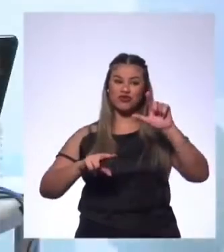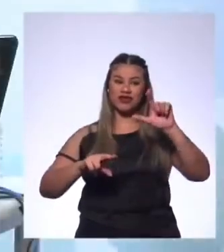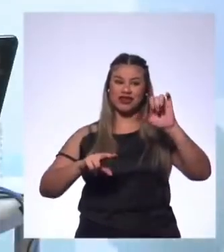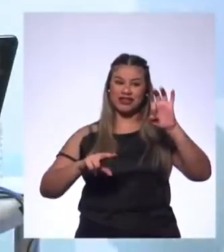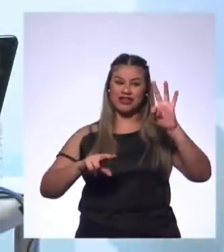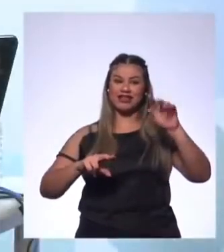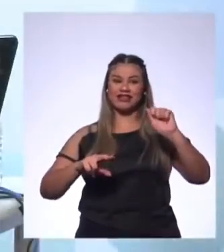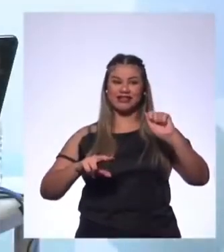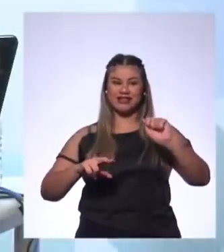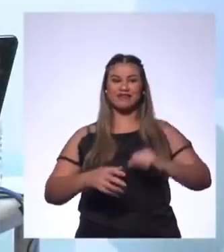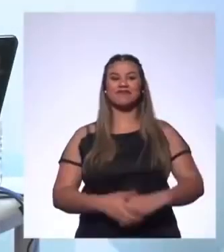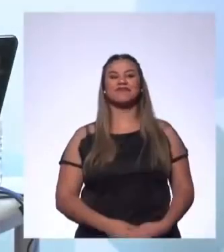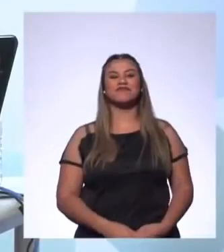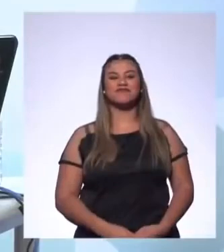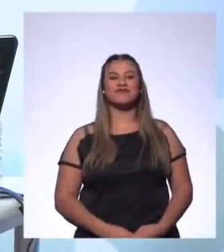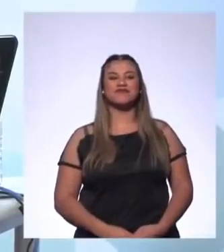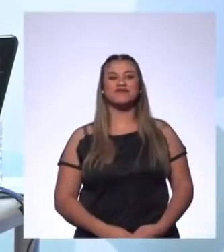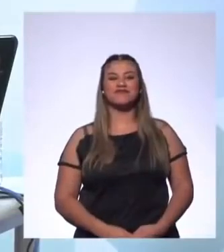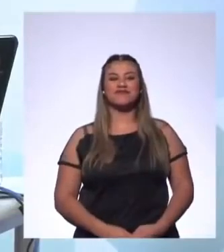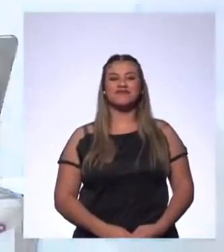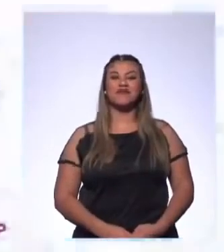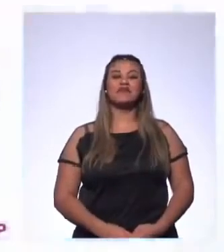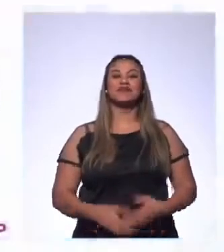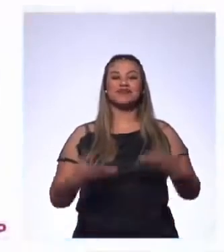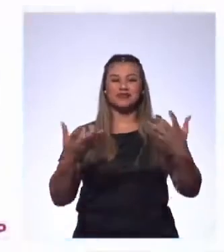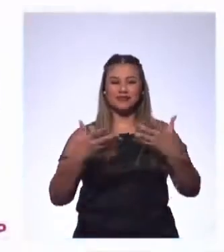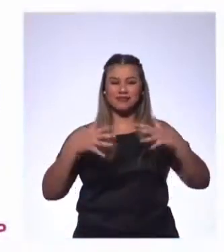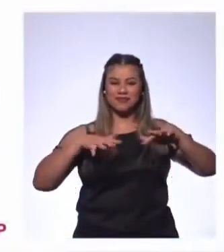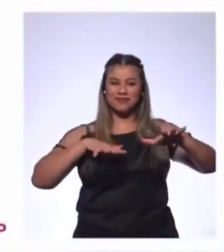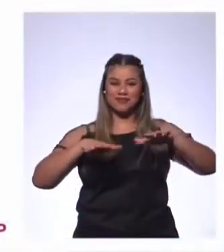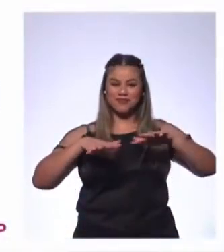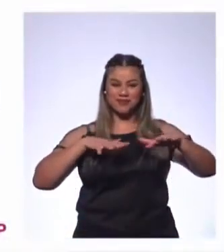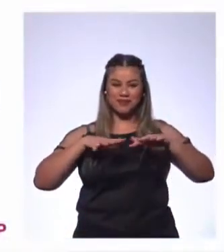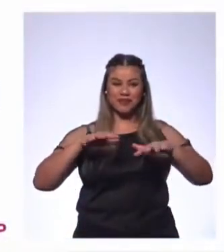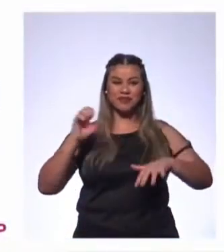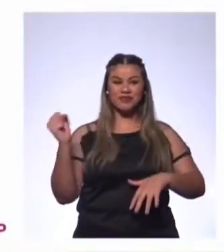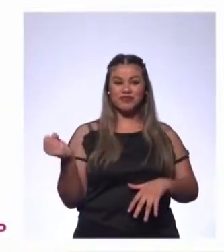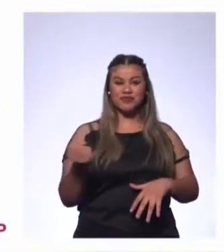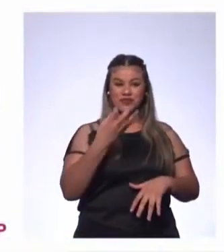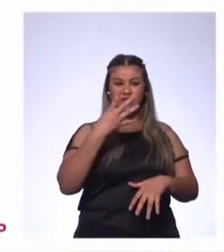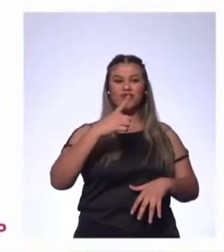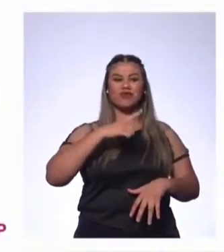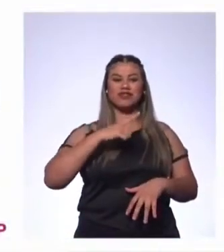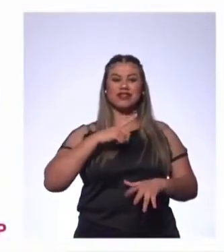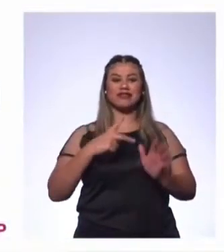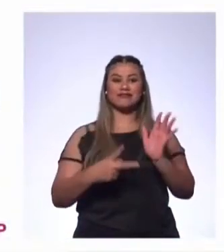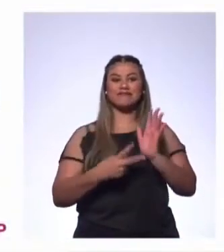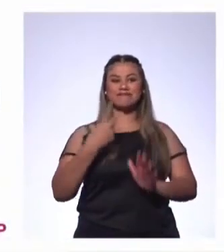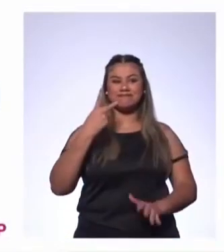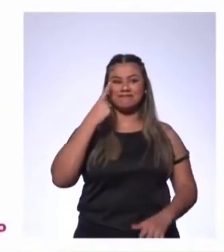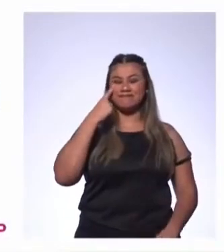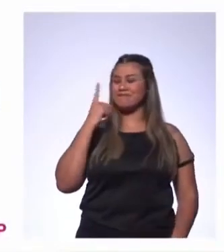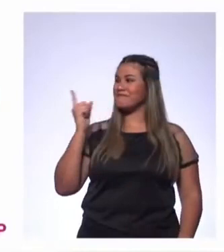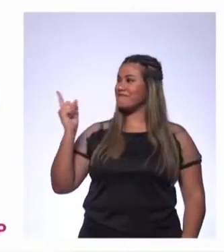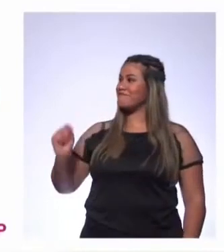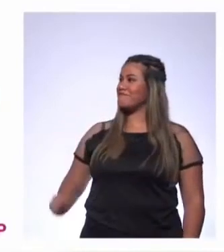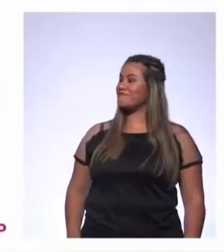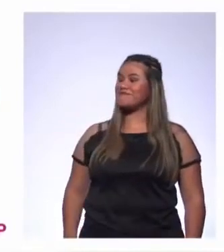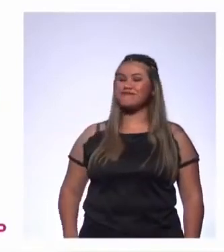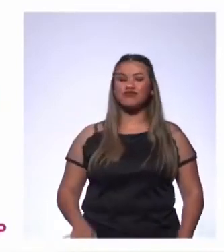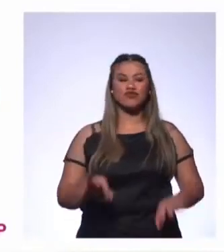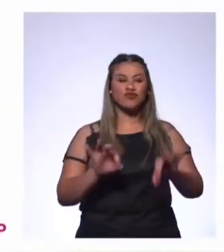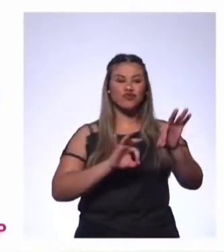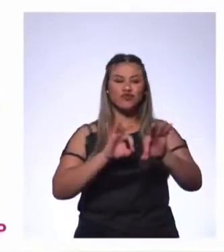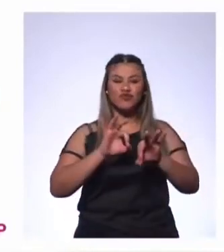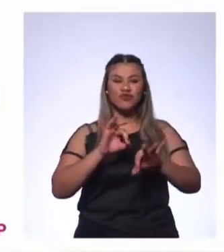próxima. Vem aí a segunda edição do Movimento Inova, né? Programação aí 100% online,